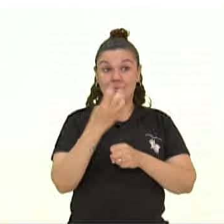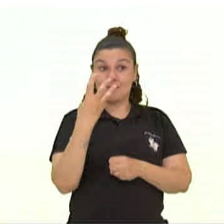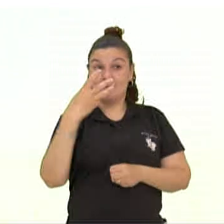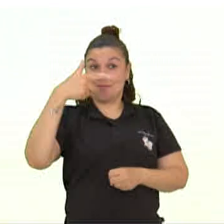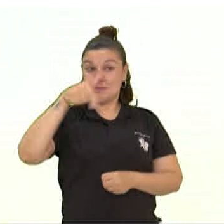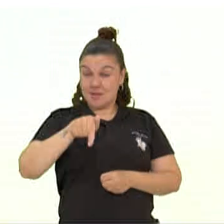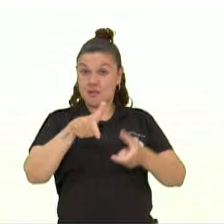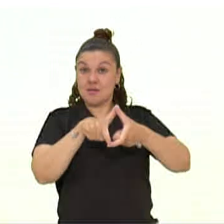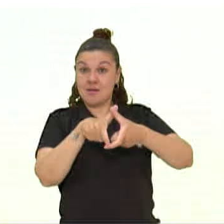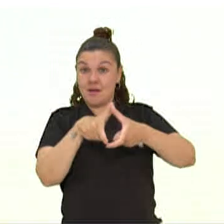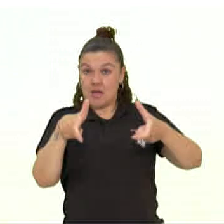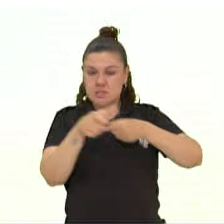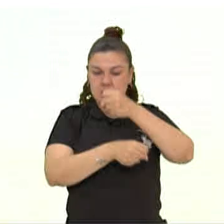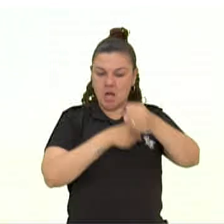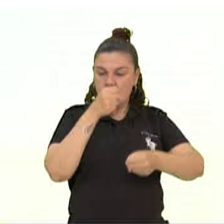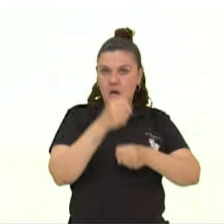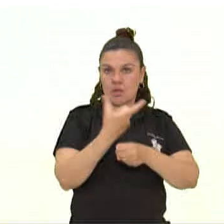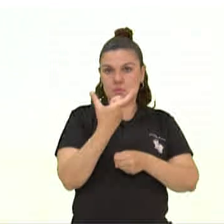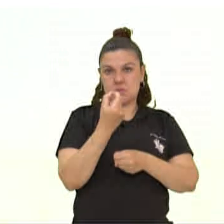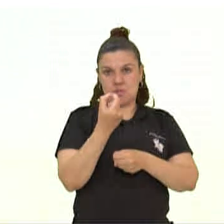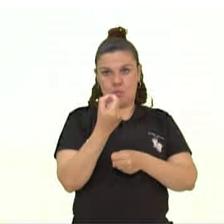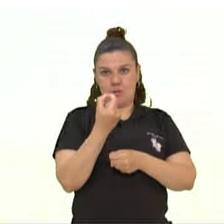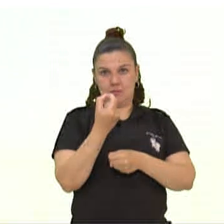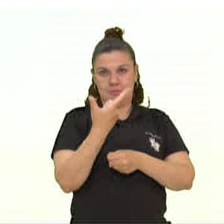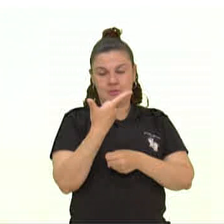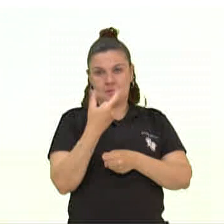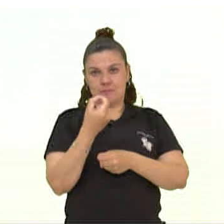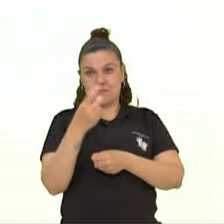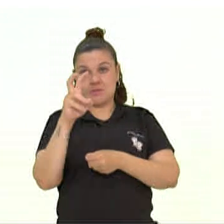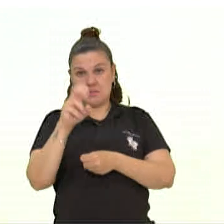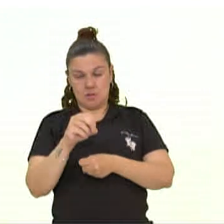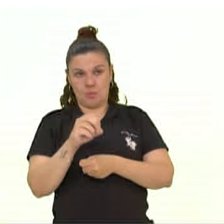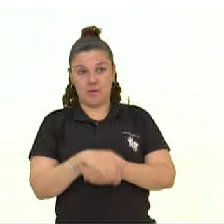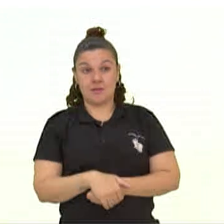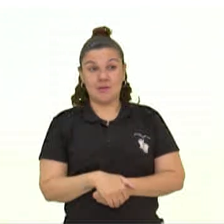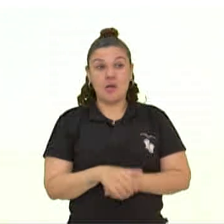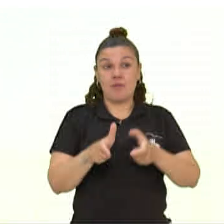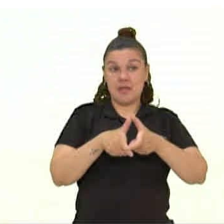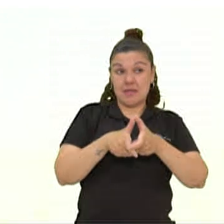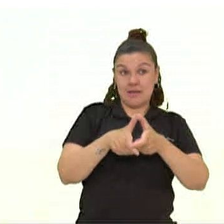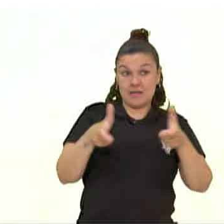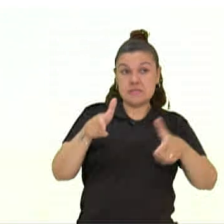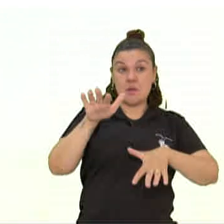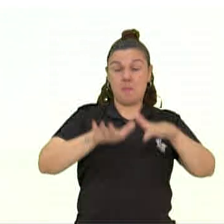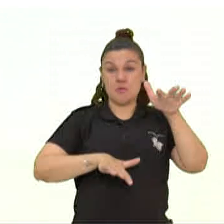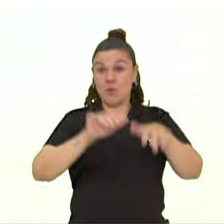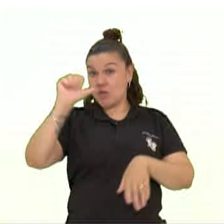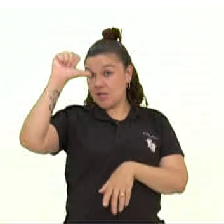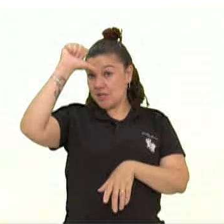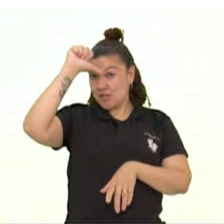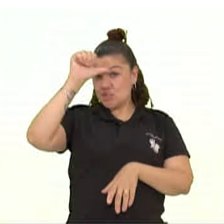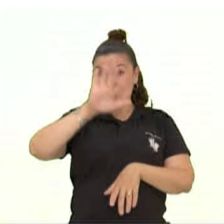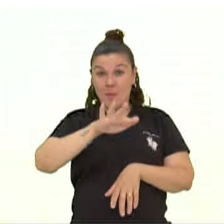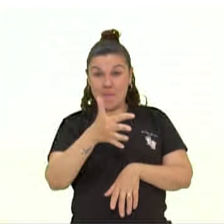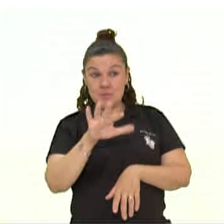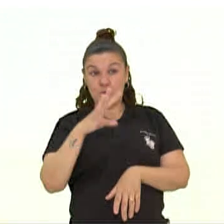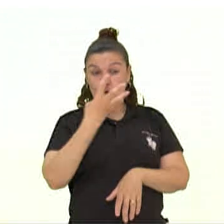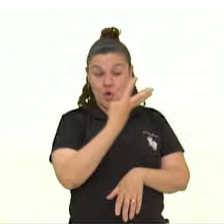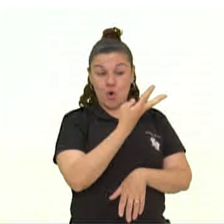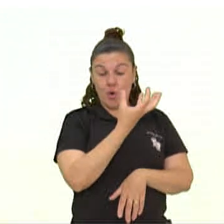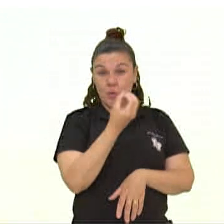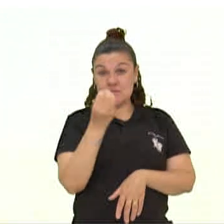2050. População urbana na Índia deve crescer 400 milhões de pessoas. Isso são